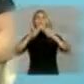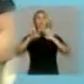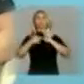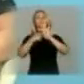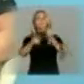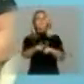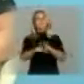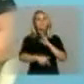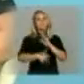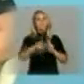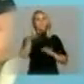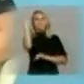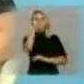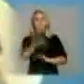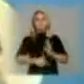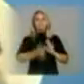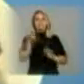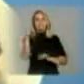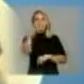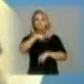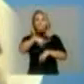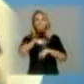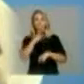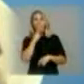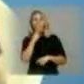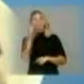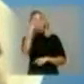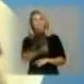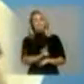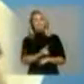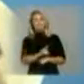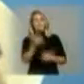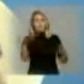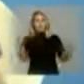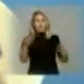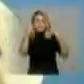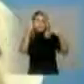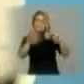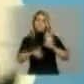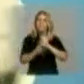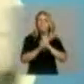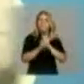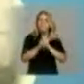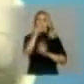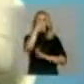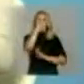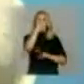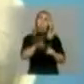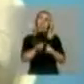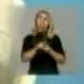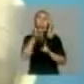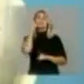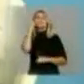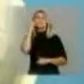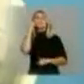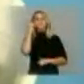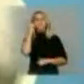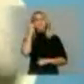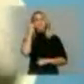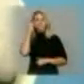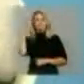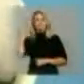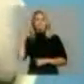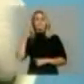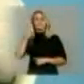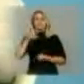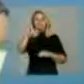o segundo país a reconhecer esse direito. E por falar em legislação, estava lembrando que a deputada Conceição das Neves foi